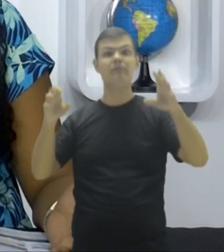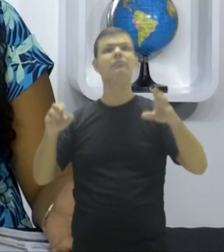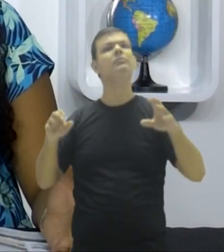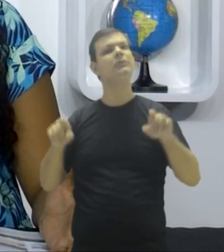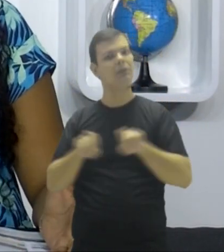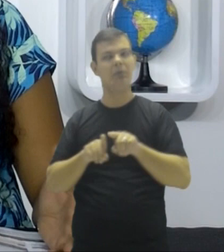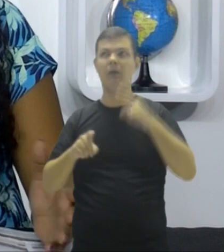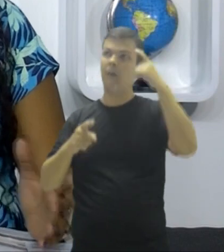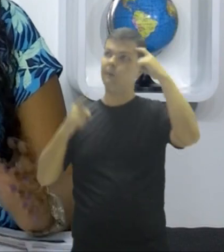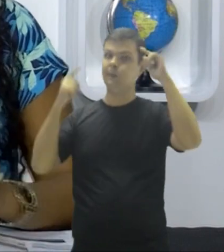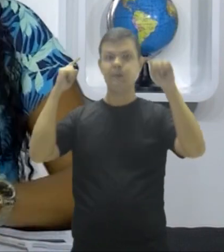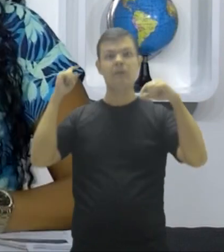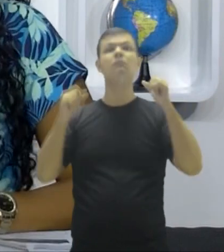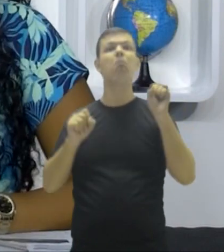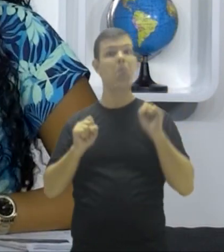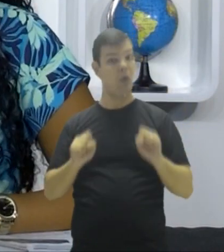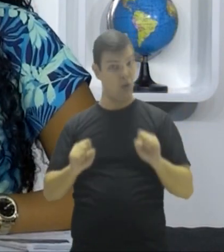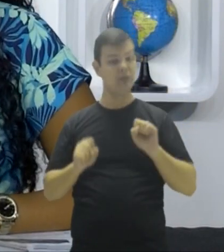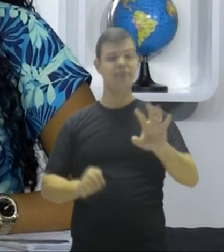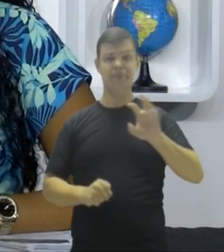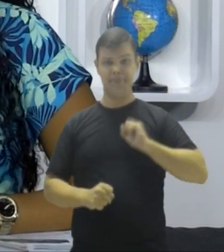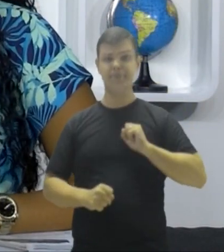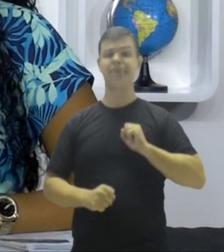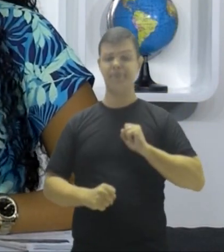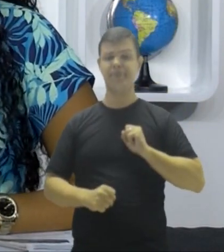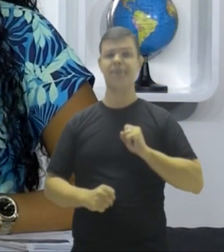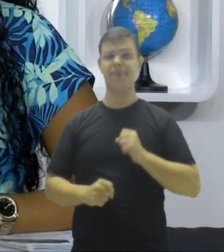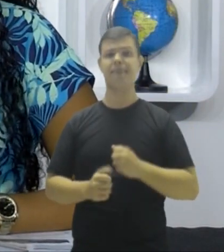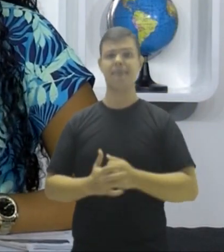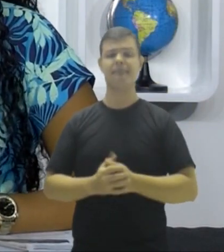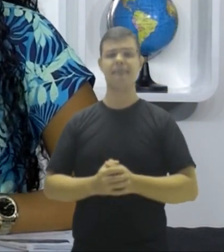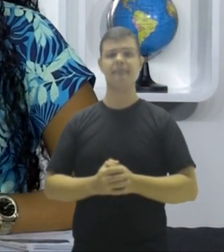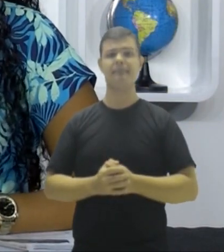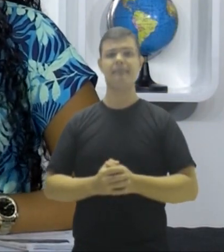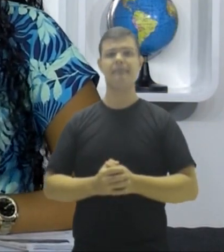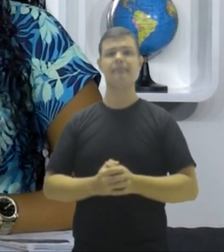até transtornos mentais, acreditem.